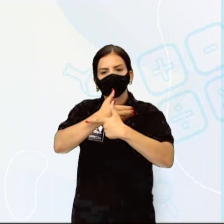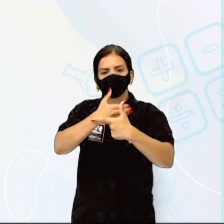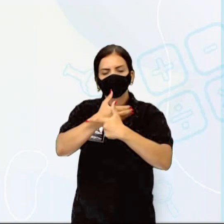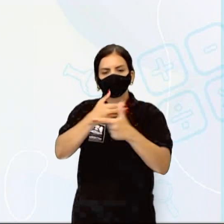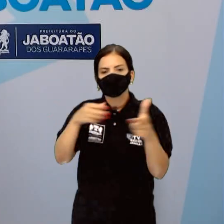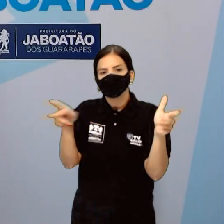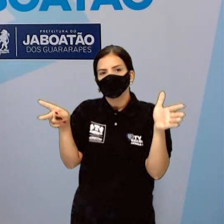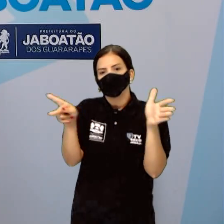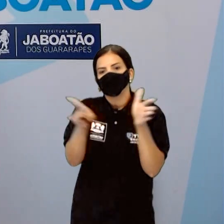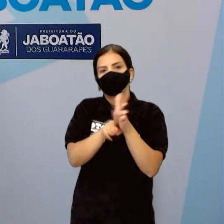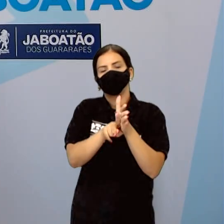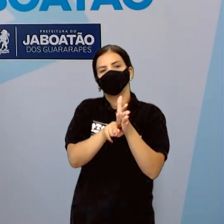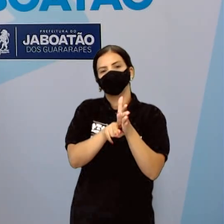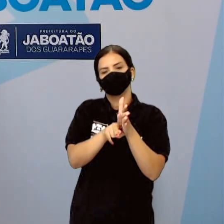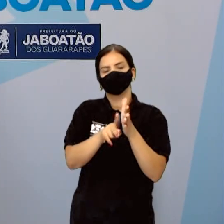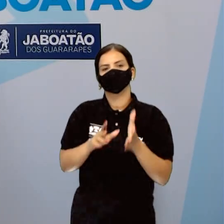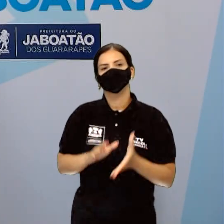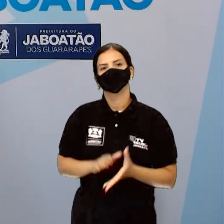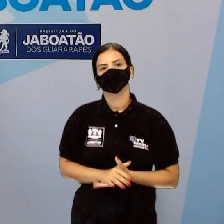são especializadas.